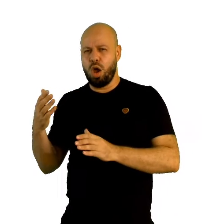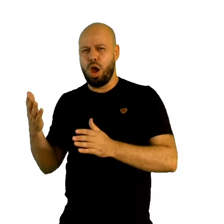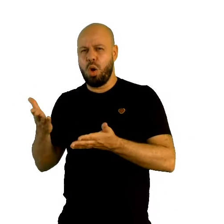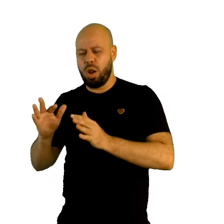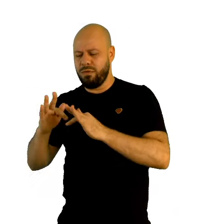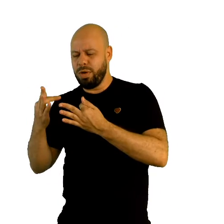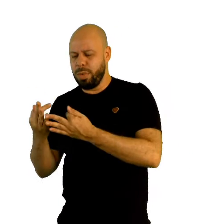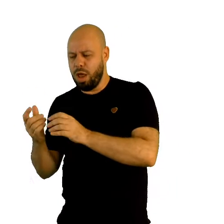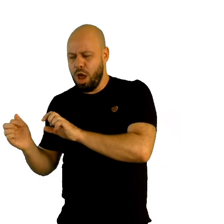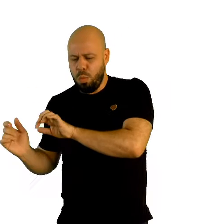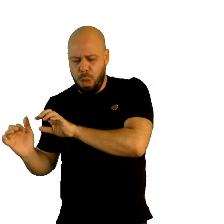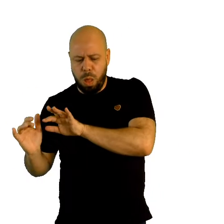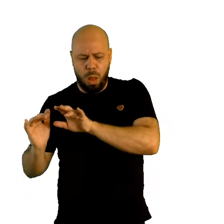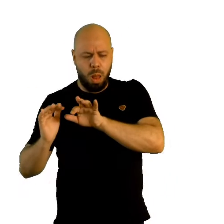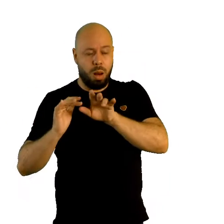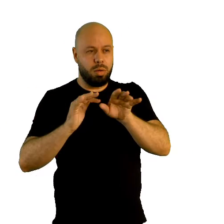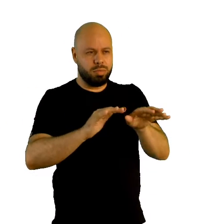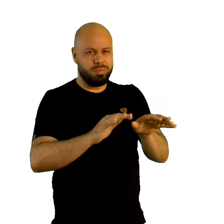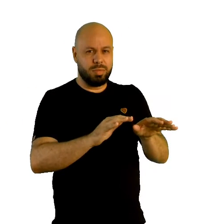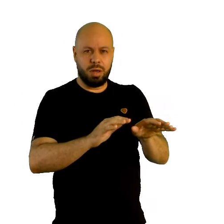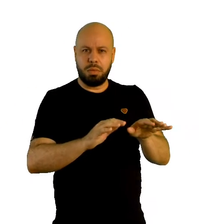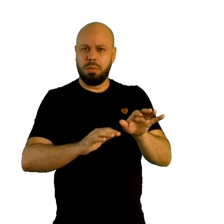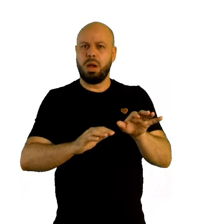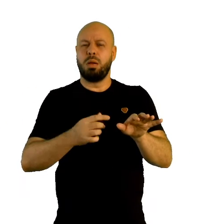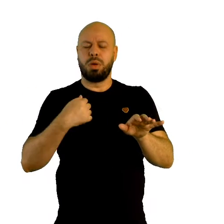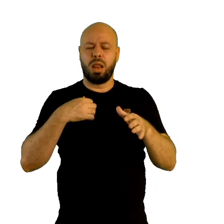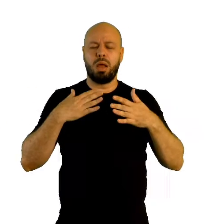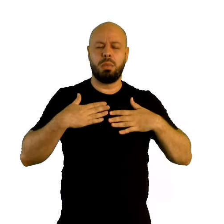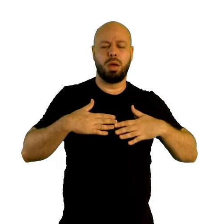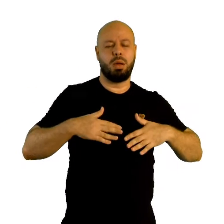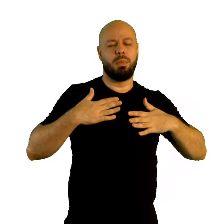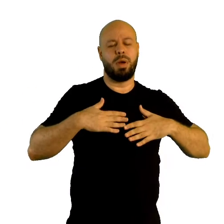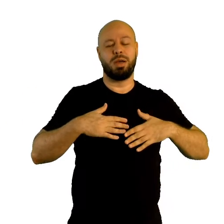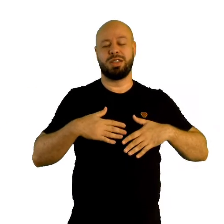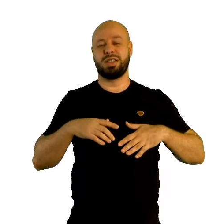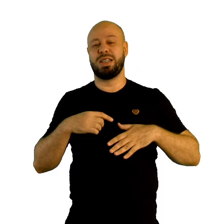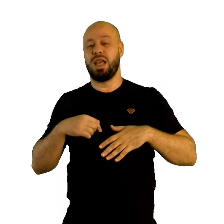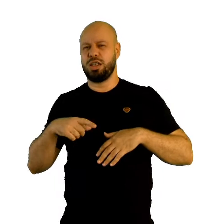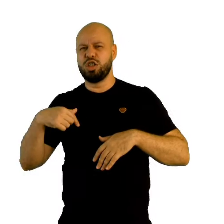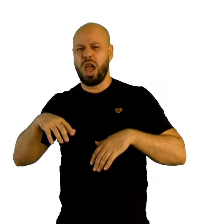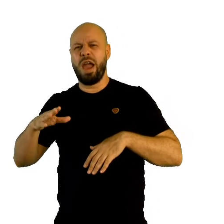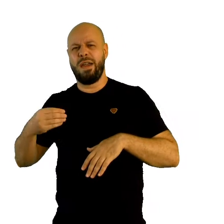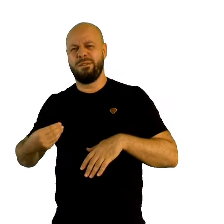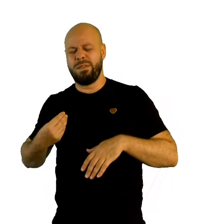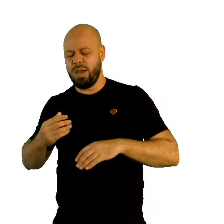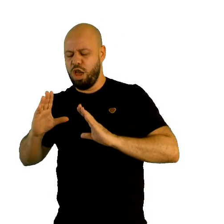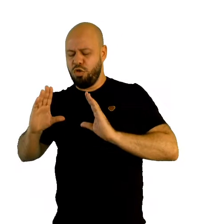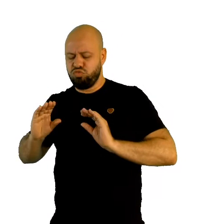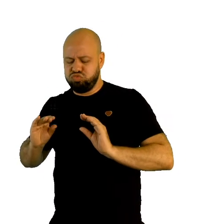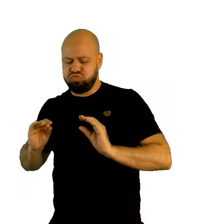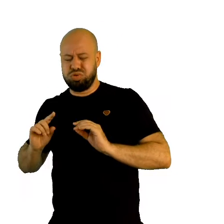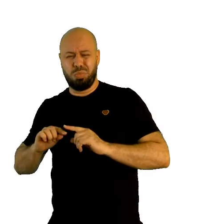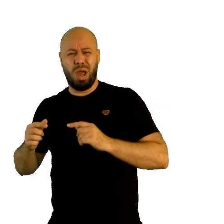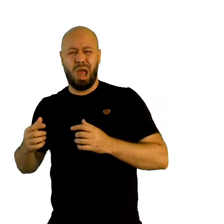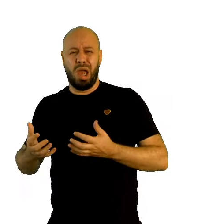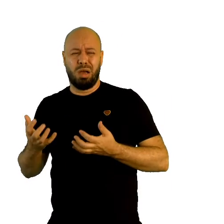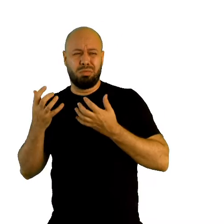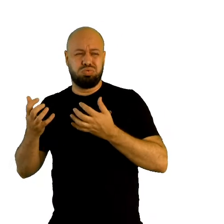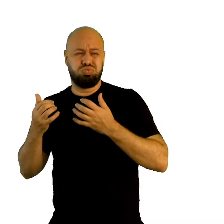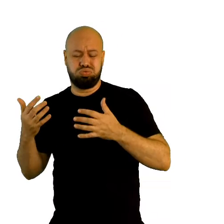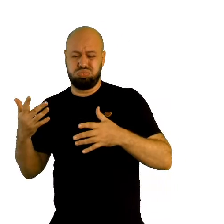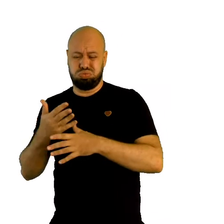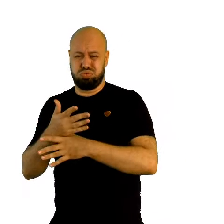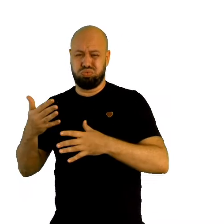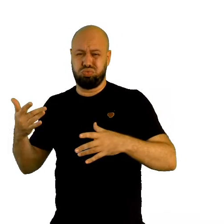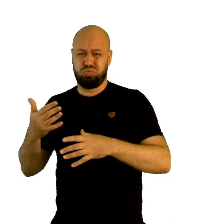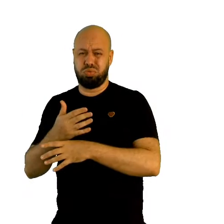São pessoas que cursaram faculdade, desfrutaram de um certo conforto na cidade, mas não aguentavam mais a